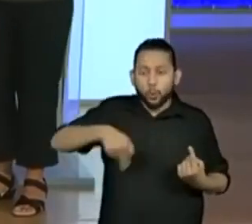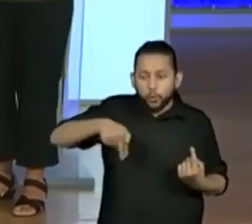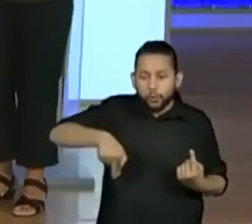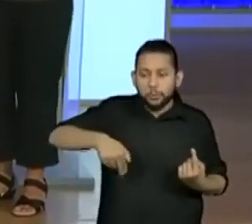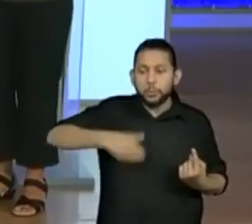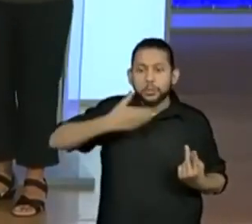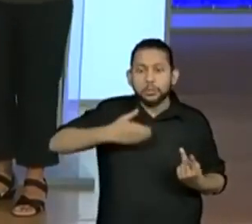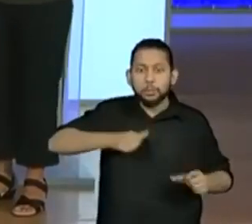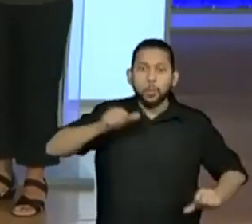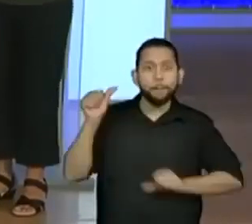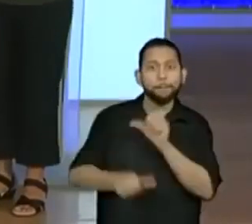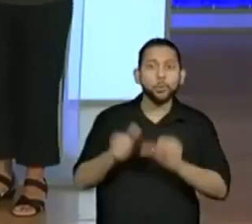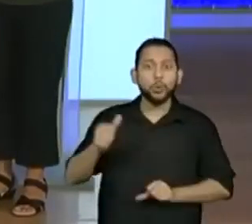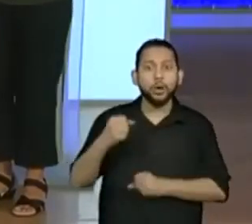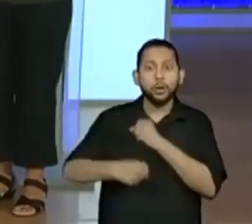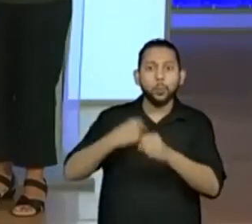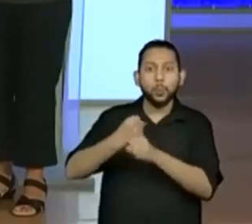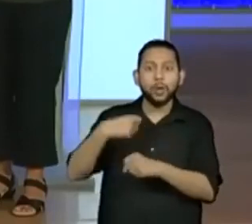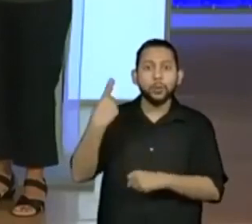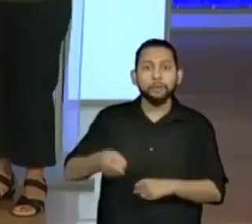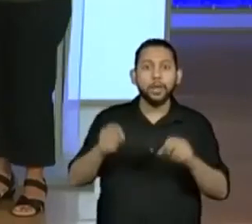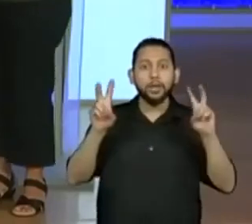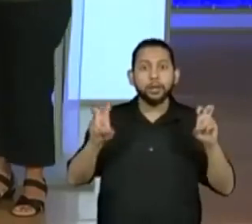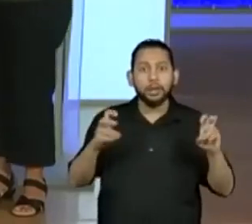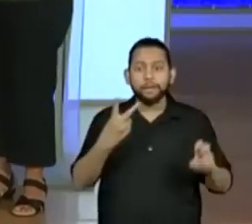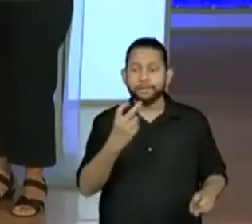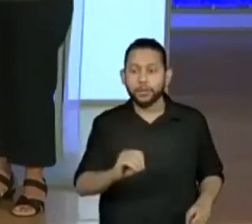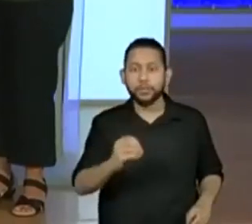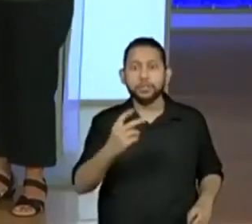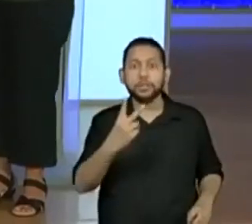para nós chegarmos no próximo ano, que será